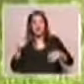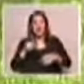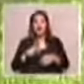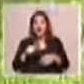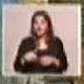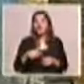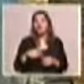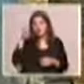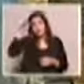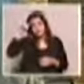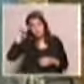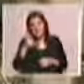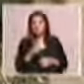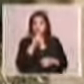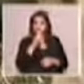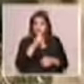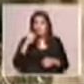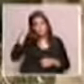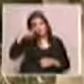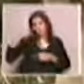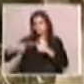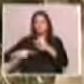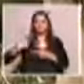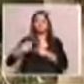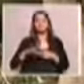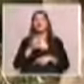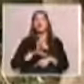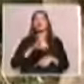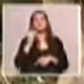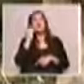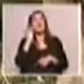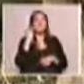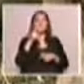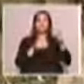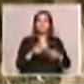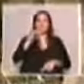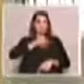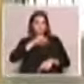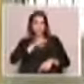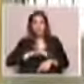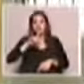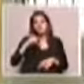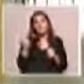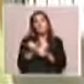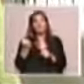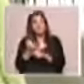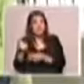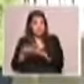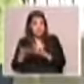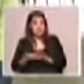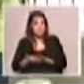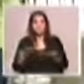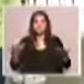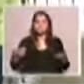esteve sempre presente ao longo da história, quer como um modo de subsistência para a sua população, quer como atividade económica.